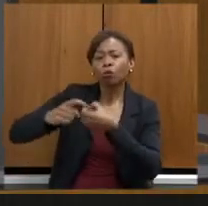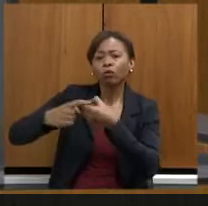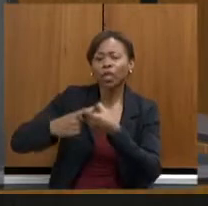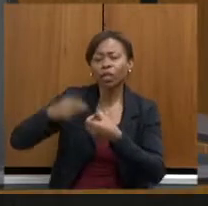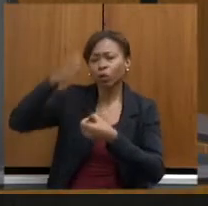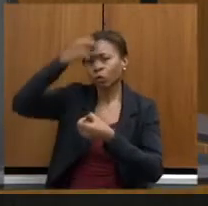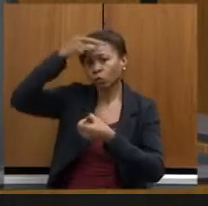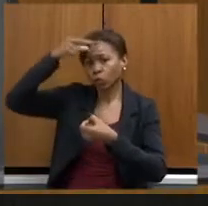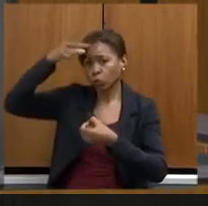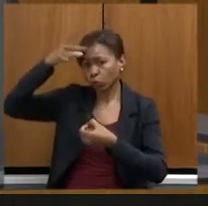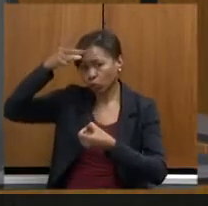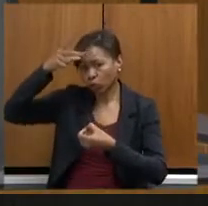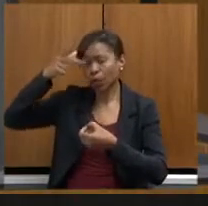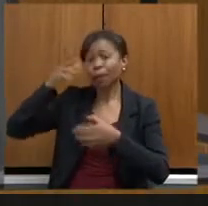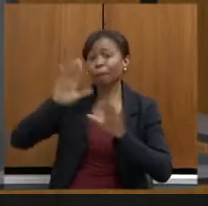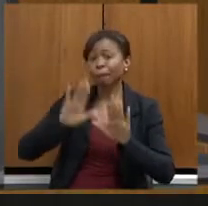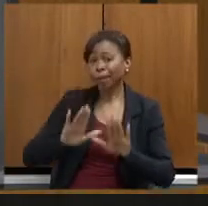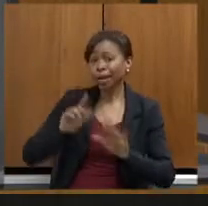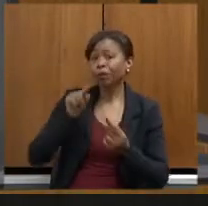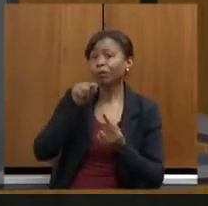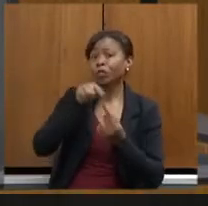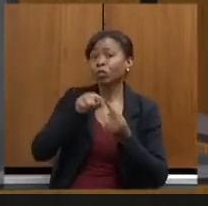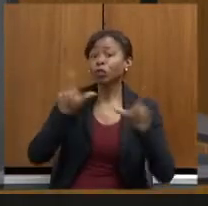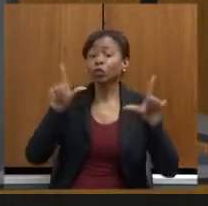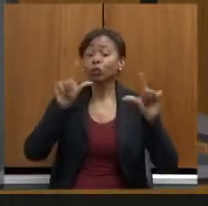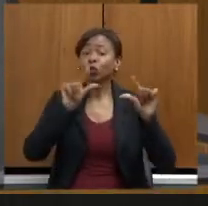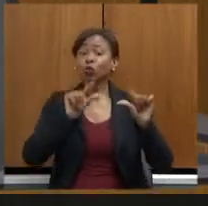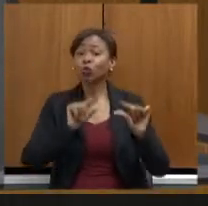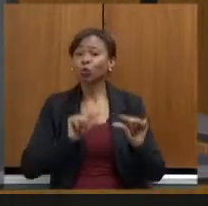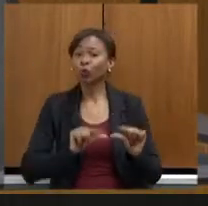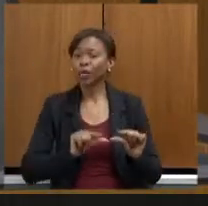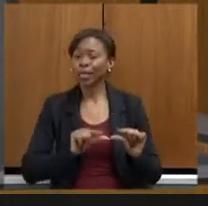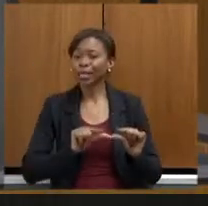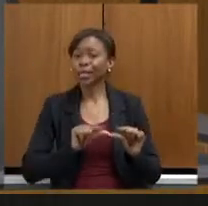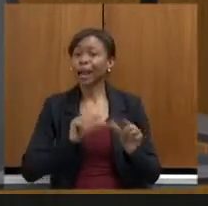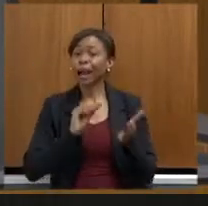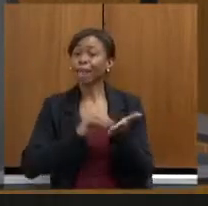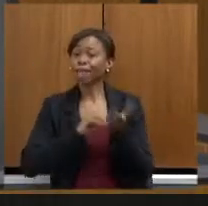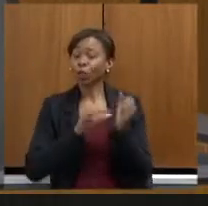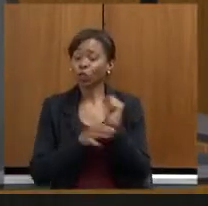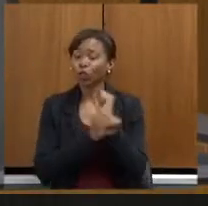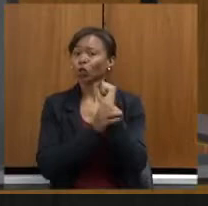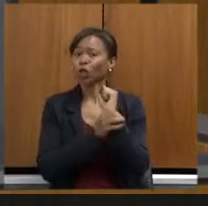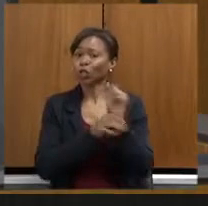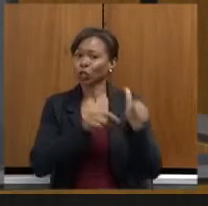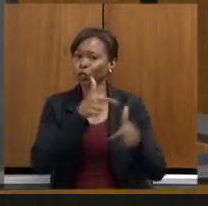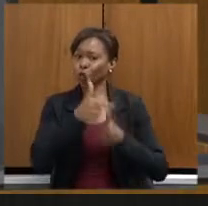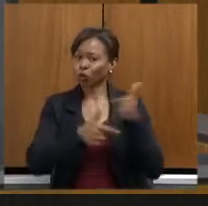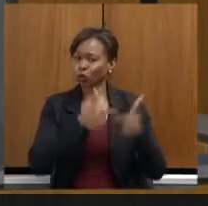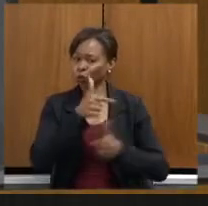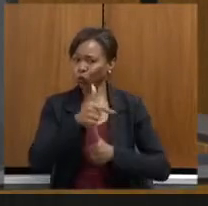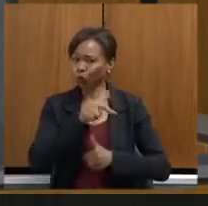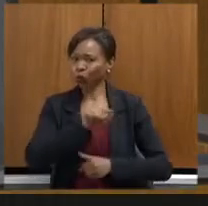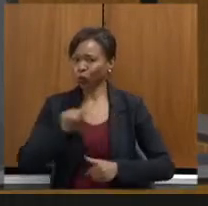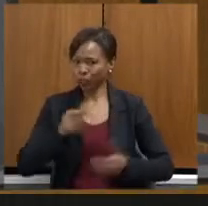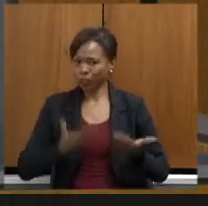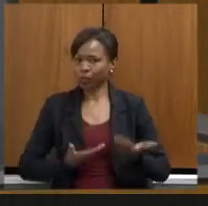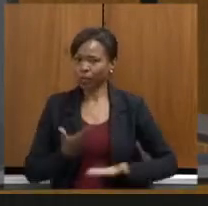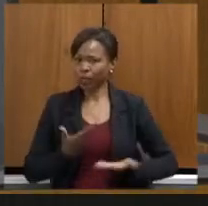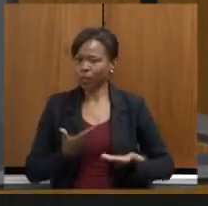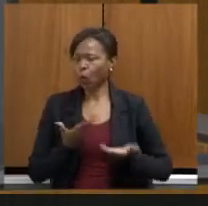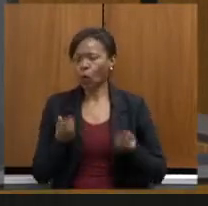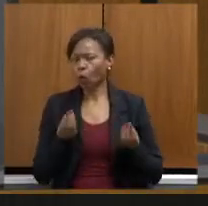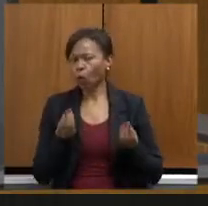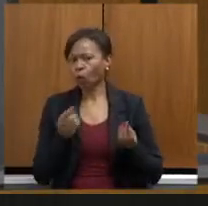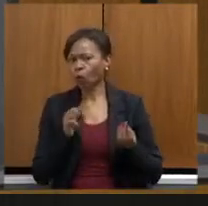reduzir a vulnerabilidade dos empregados eu perguntar então Qual é o prazo para o envio do referido documento ao sindicato